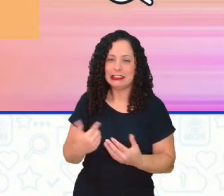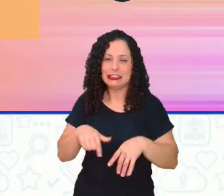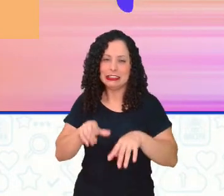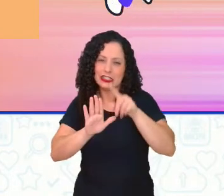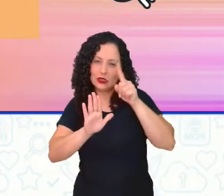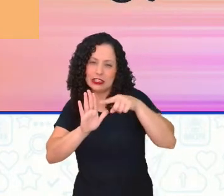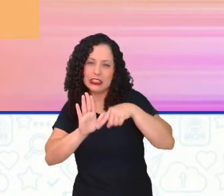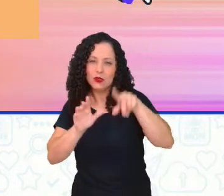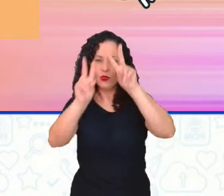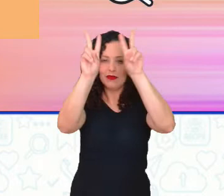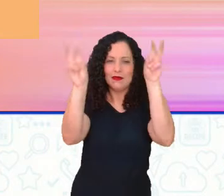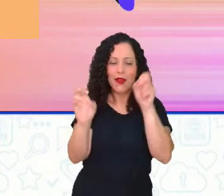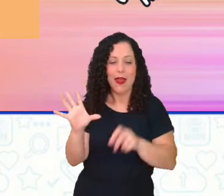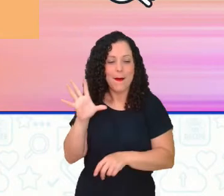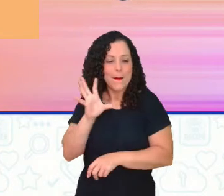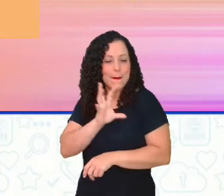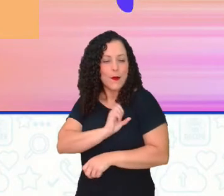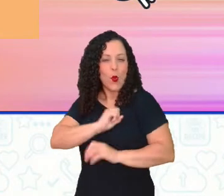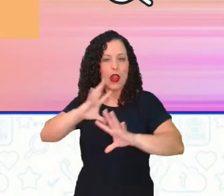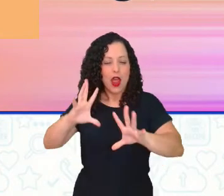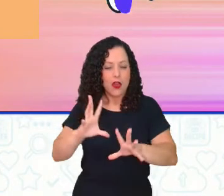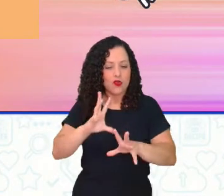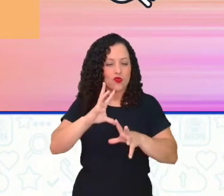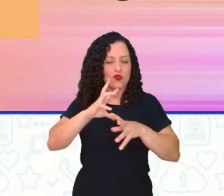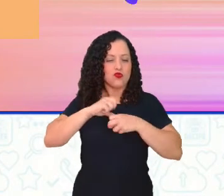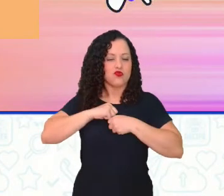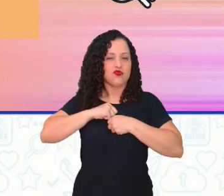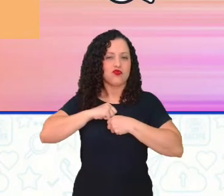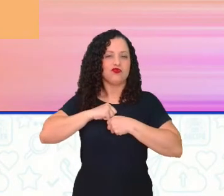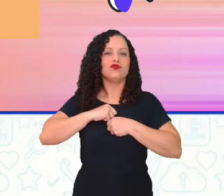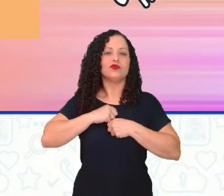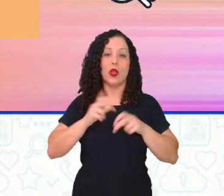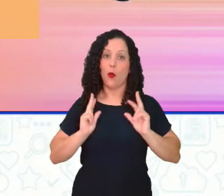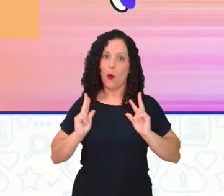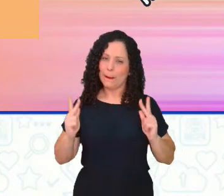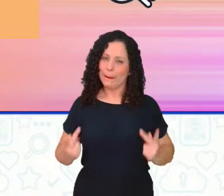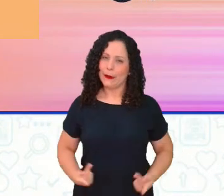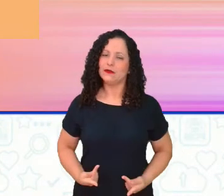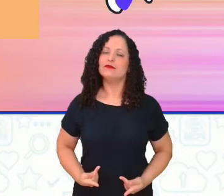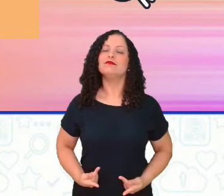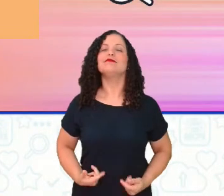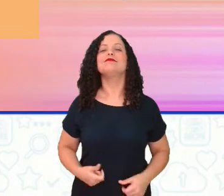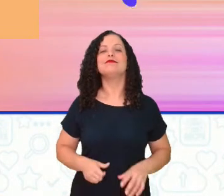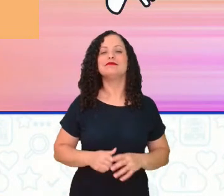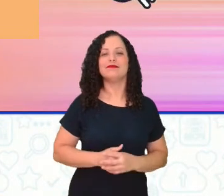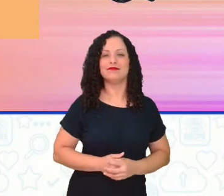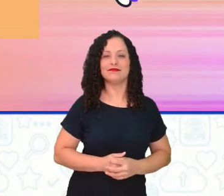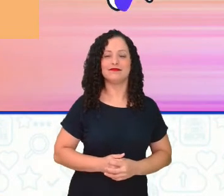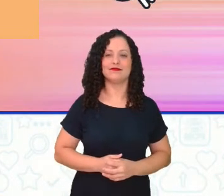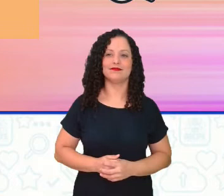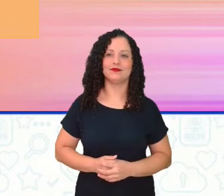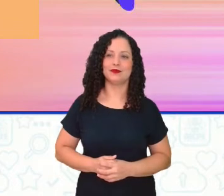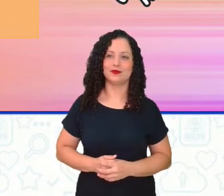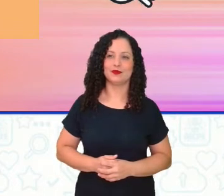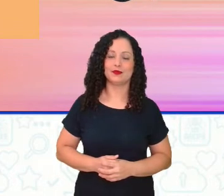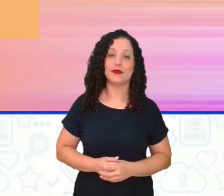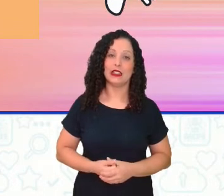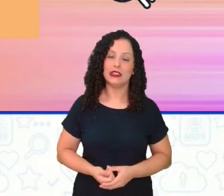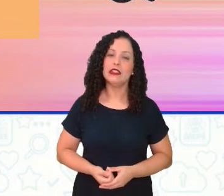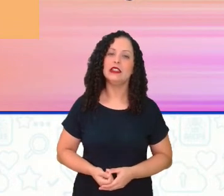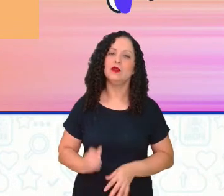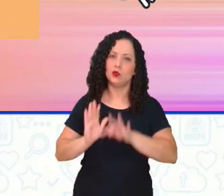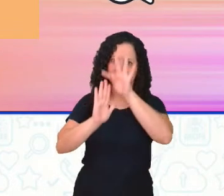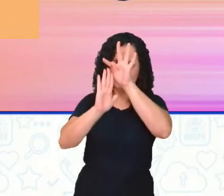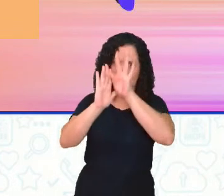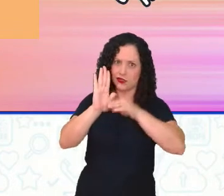né? Bora lá. E é muito humano, né? Também. É muito do humano. Também. Continuando o conto, foi no dia